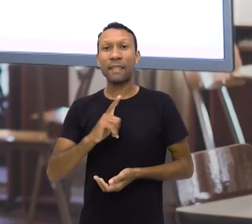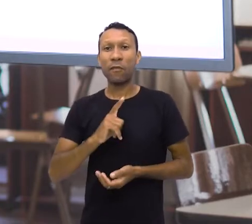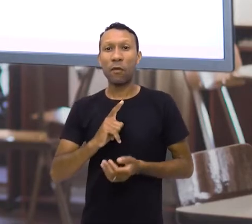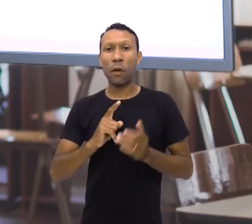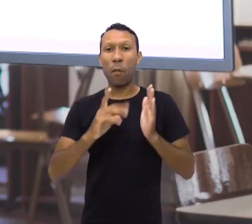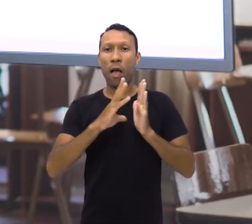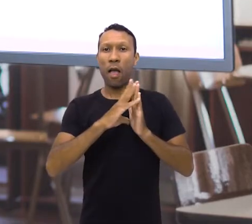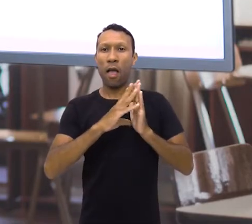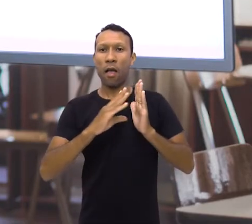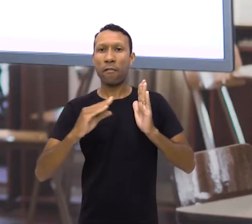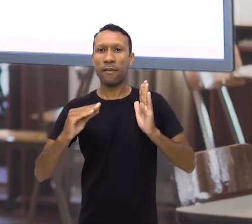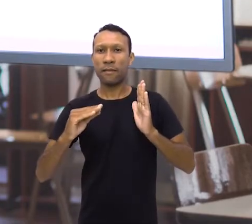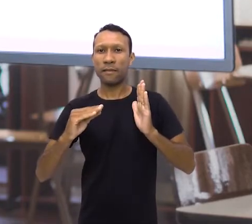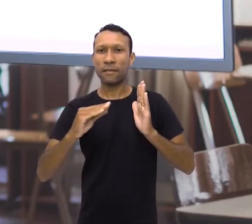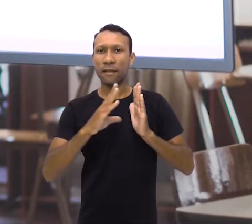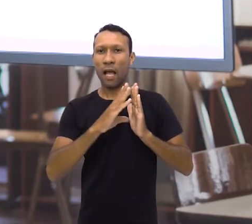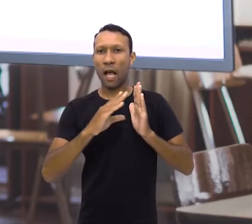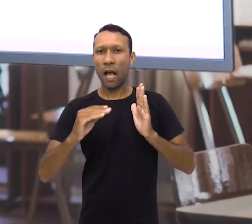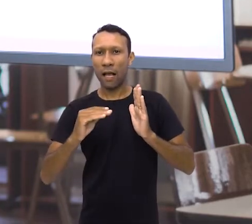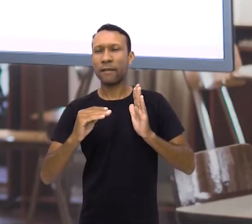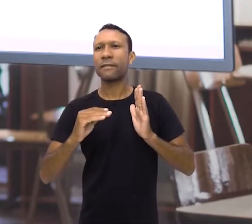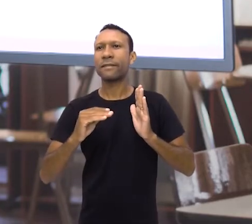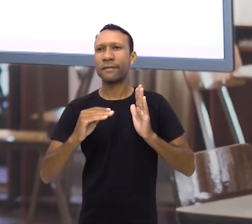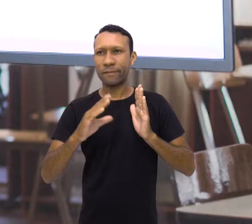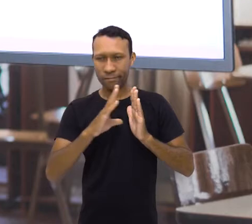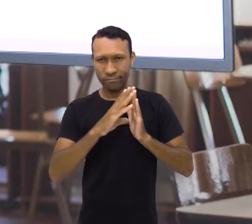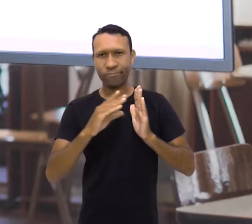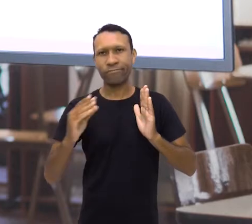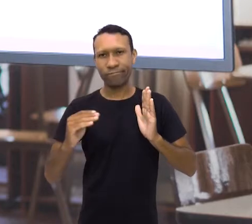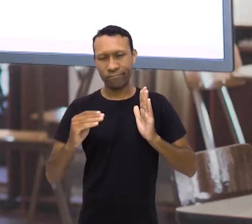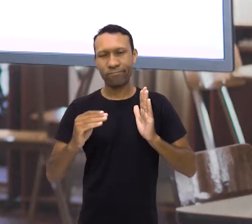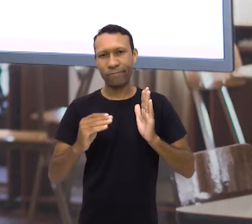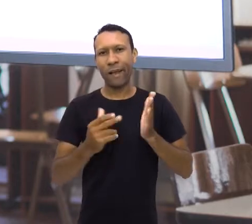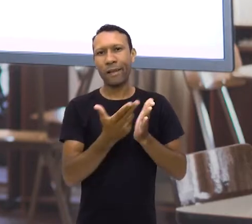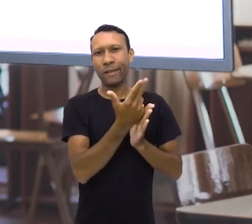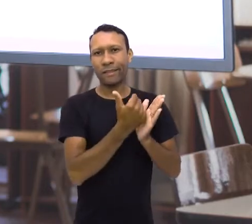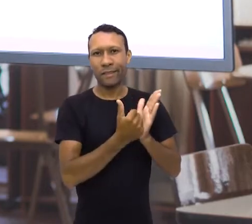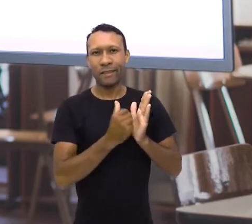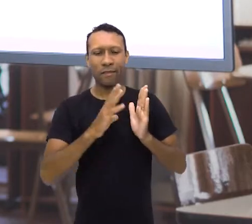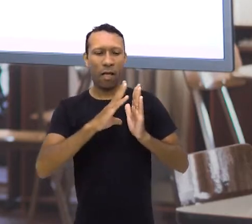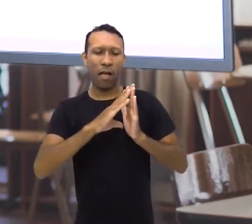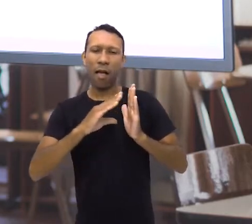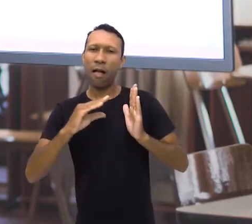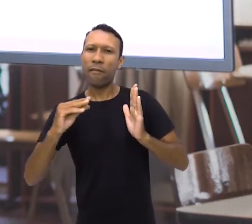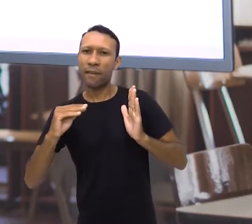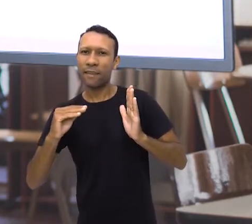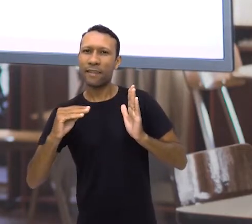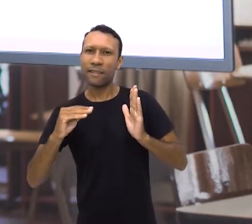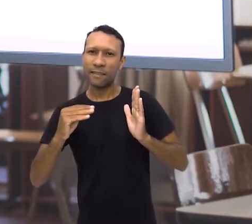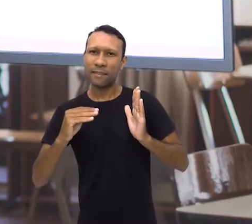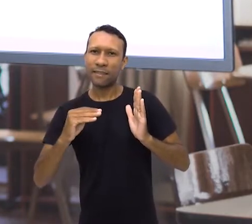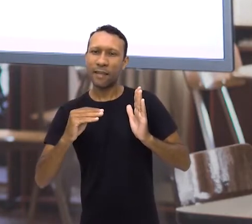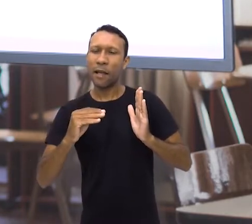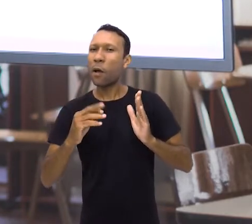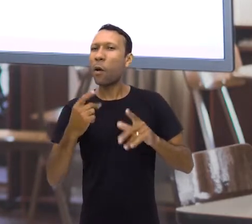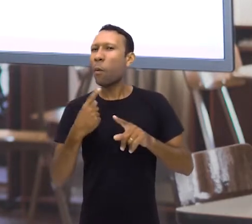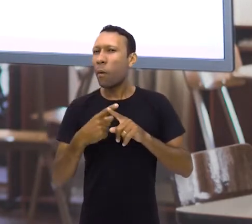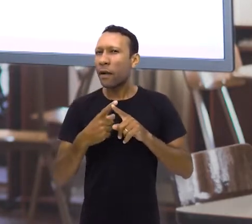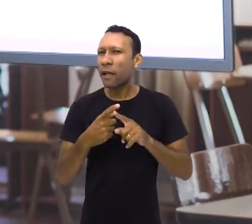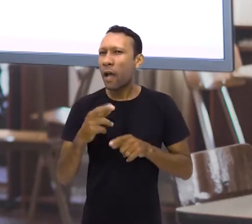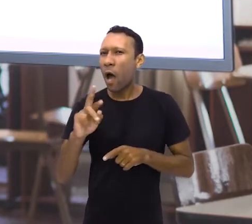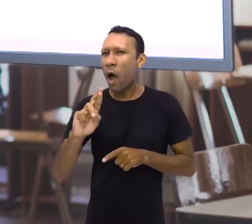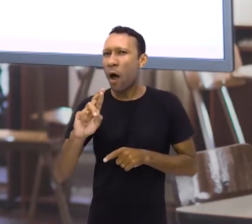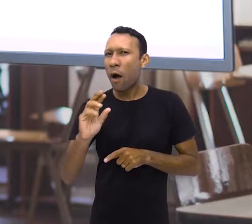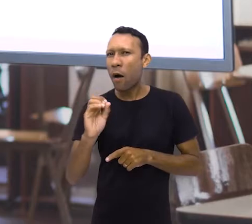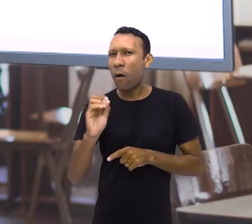reflexão. A imagem está refletida. Por isso que não ocorreu uma rotação. Rotação é o quê? Um giro